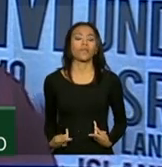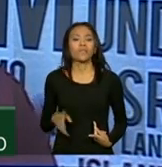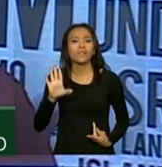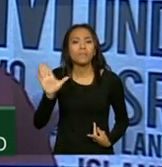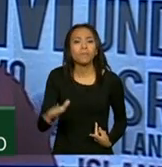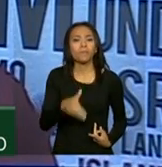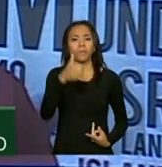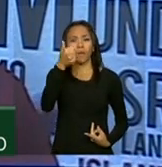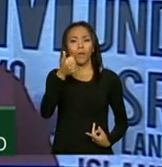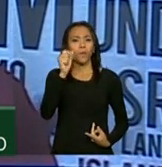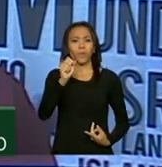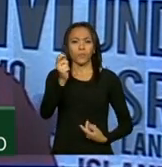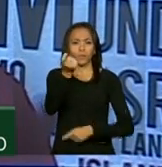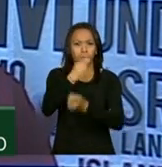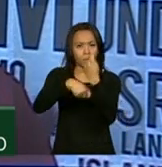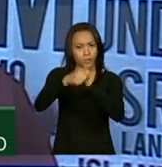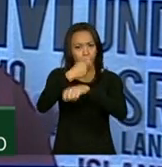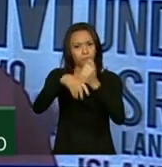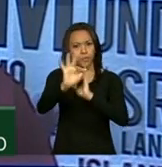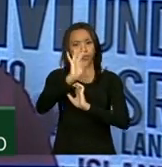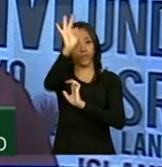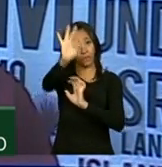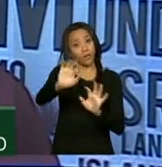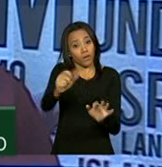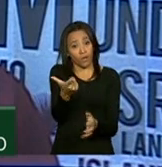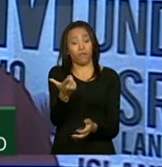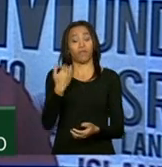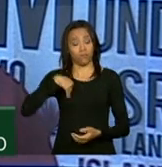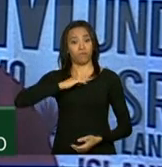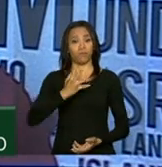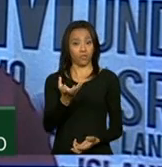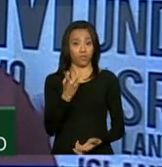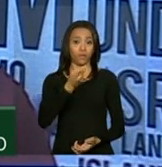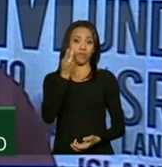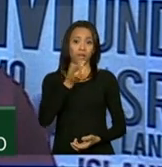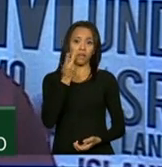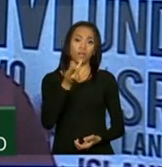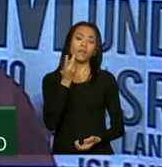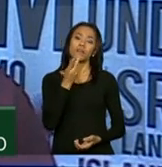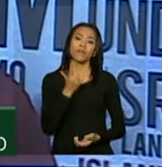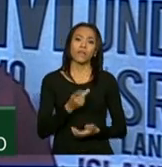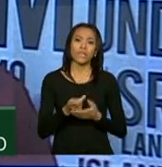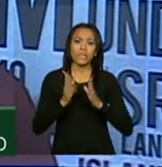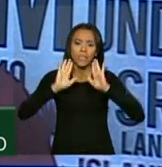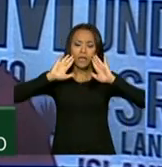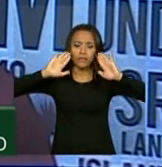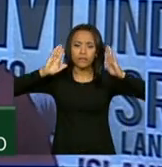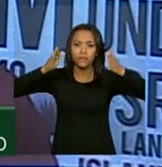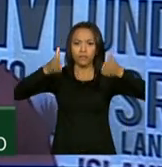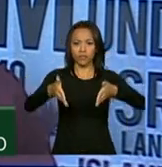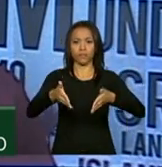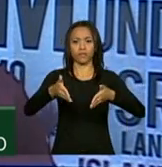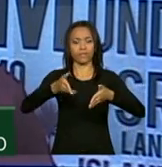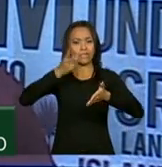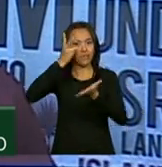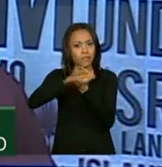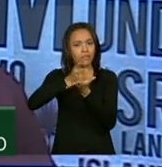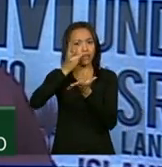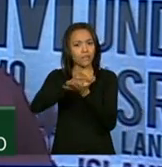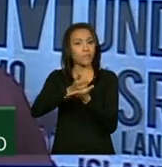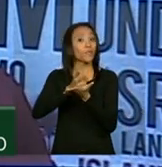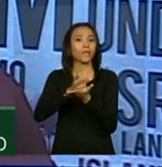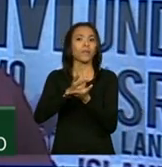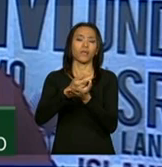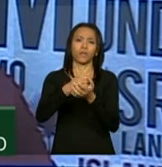perspectivas econômicas para o futuro. É claro que nós queremos dizer que as fontes de atenção, que seja cada vez mais